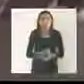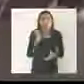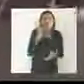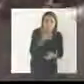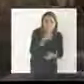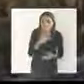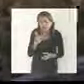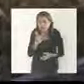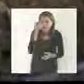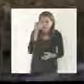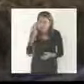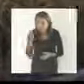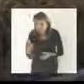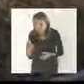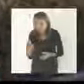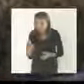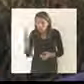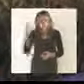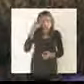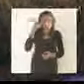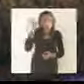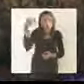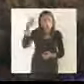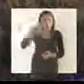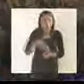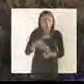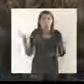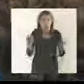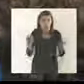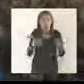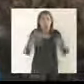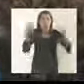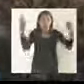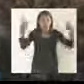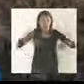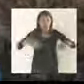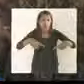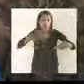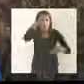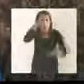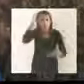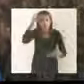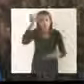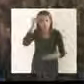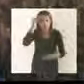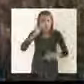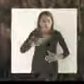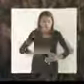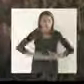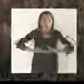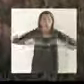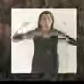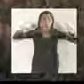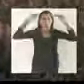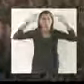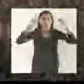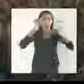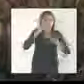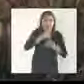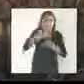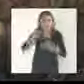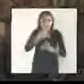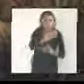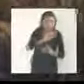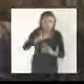Foi essa trajetória que me trouxe até aqui e que me preparou para o desafio de ser prefeito de São Luís. Cresci ouvindo sobre o potencial de nossa